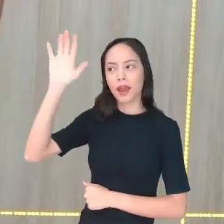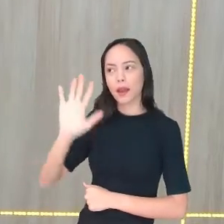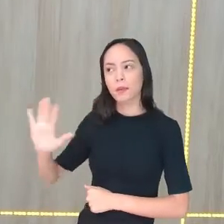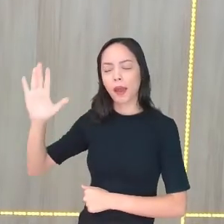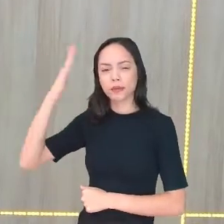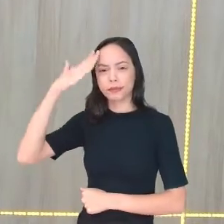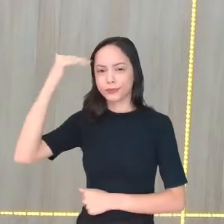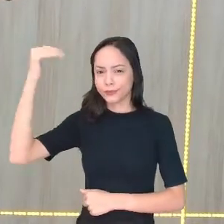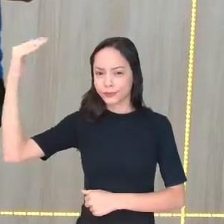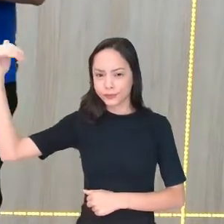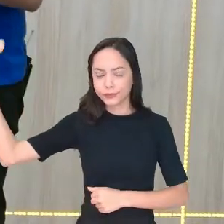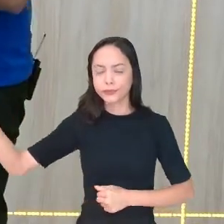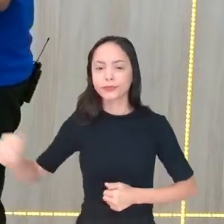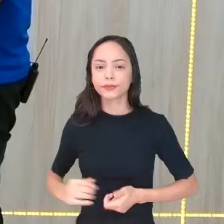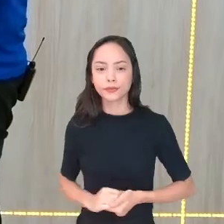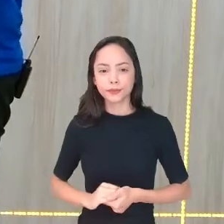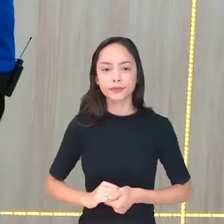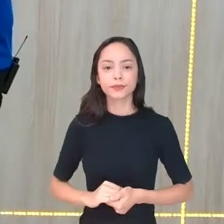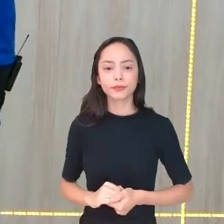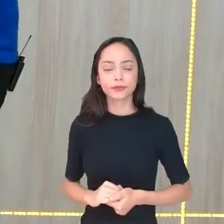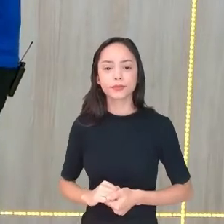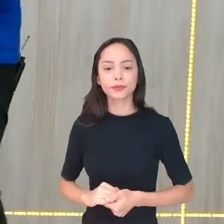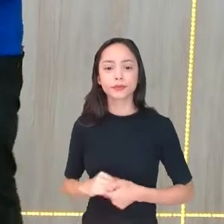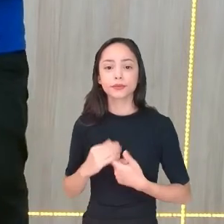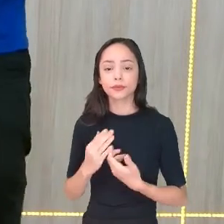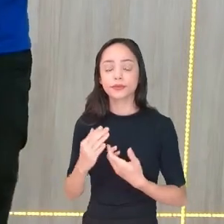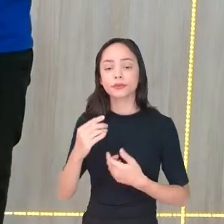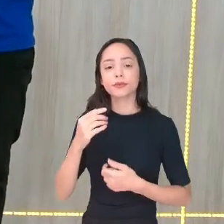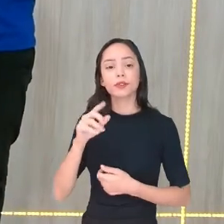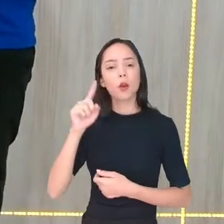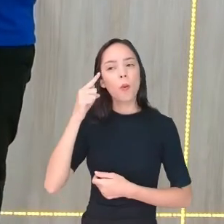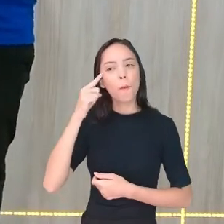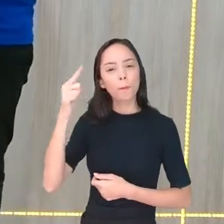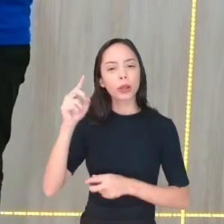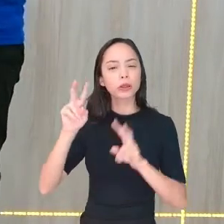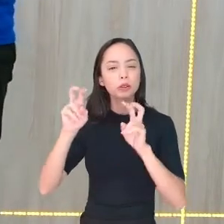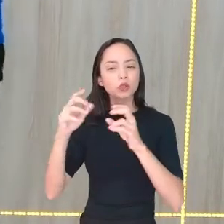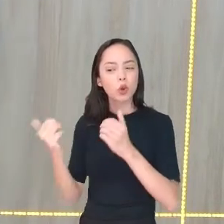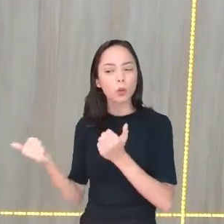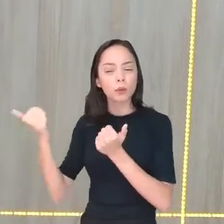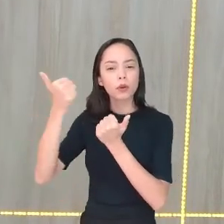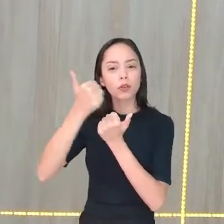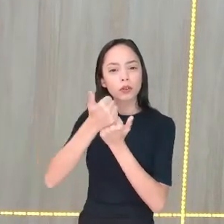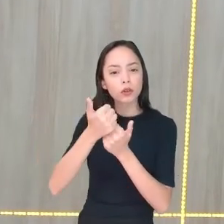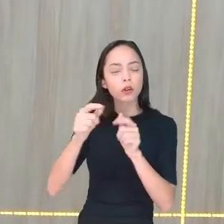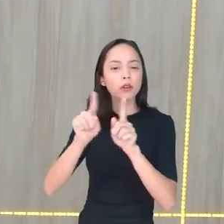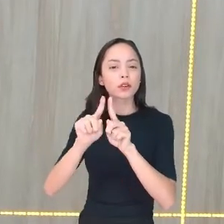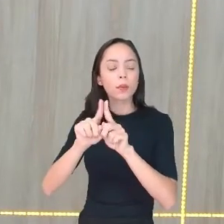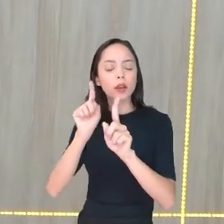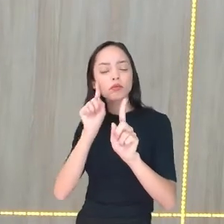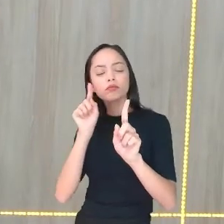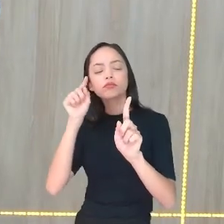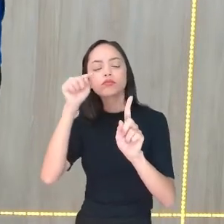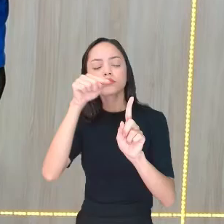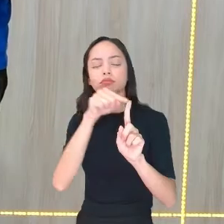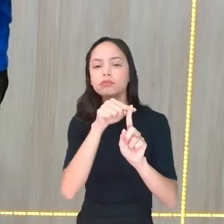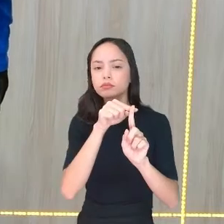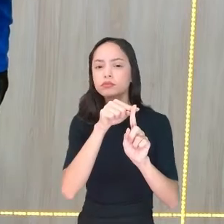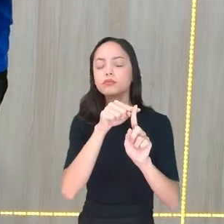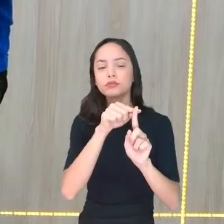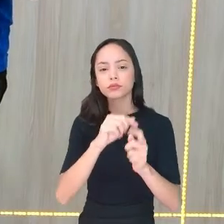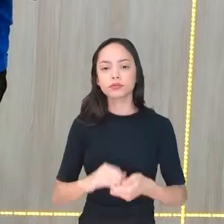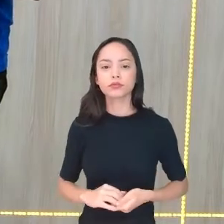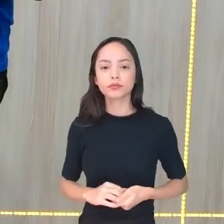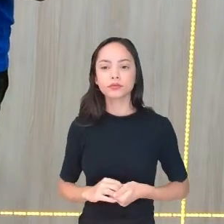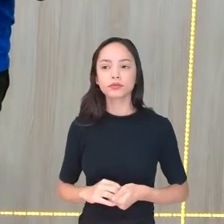famosa aqui, tá? Então vamos pensar nessa ideia da sobreposição, vamos pensar nessa ideia da intencionalidade. E